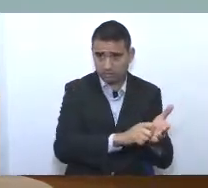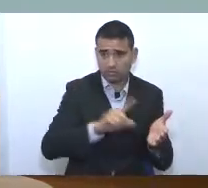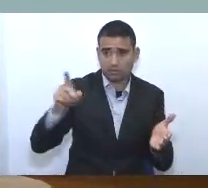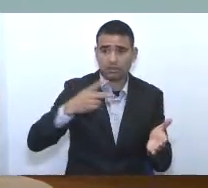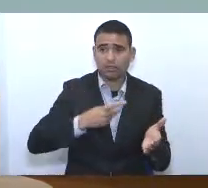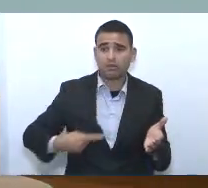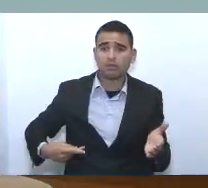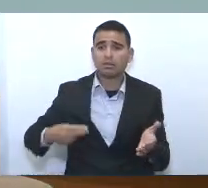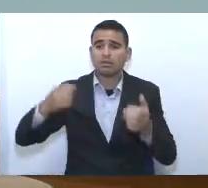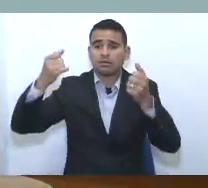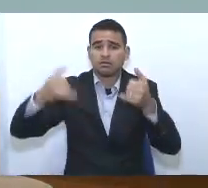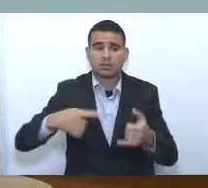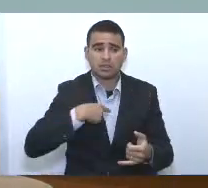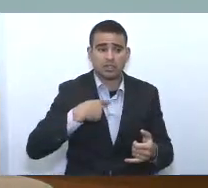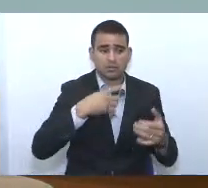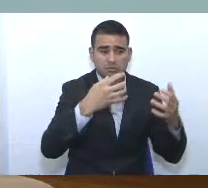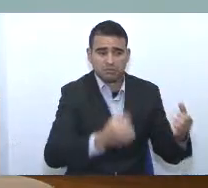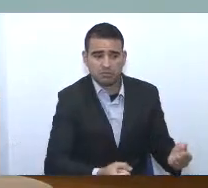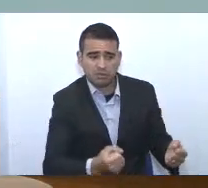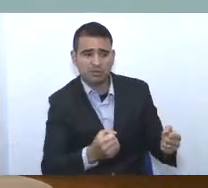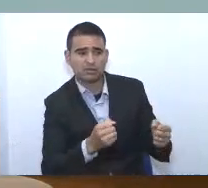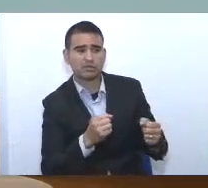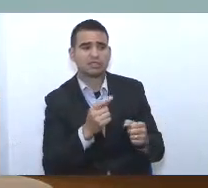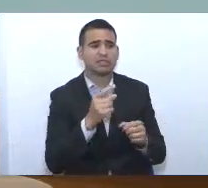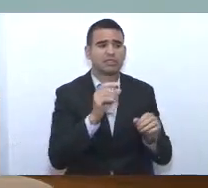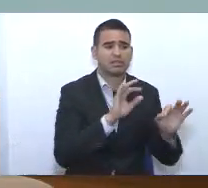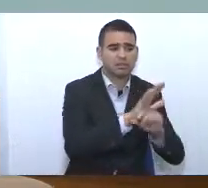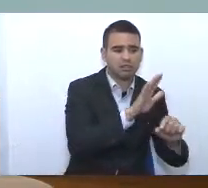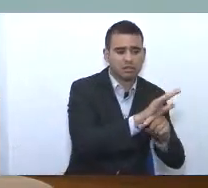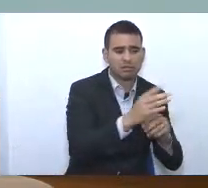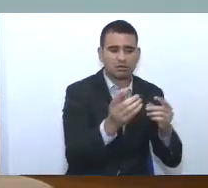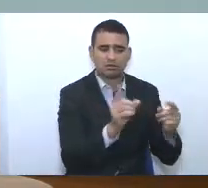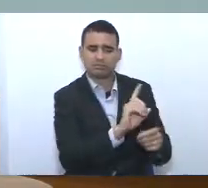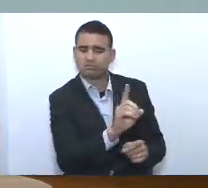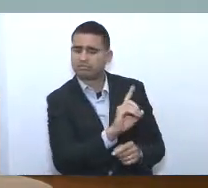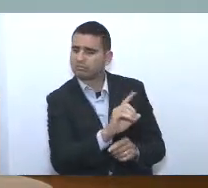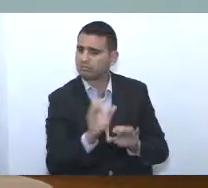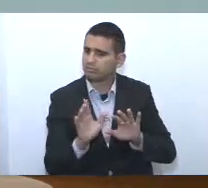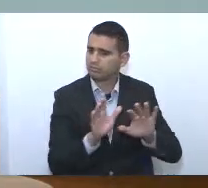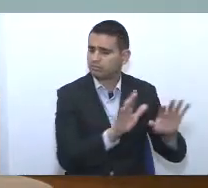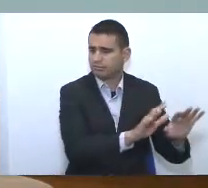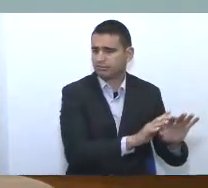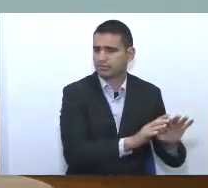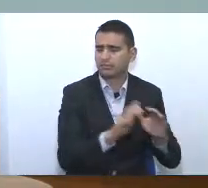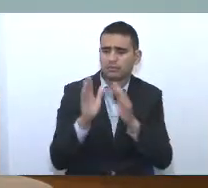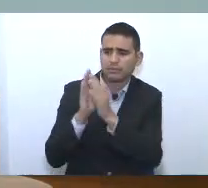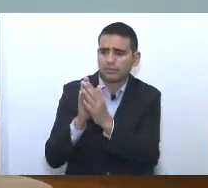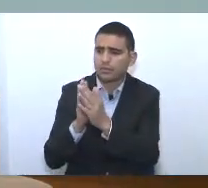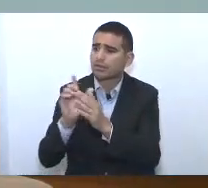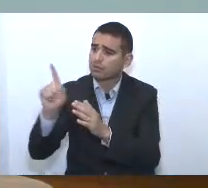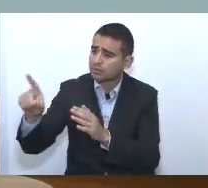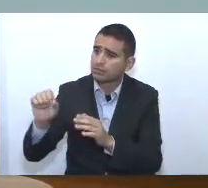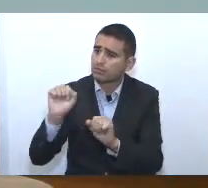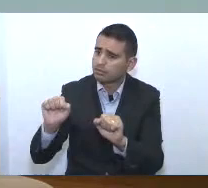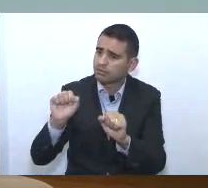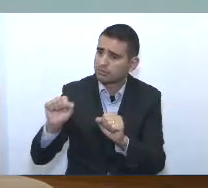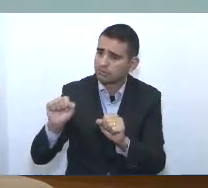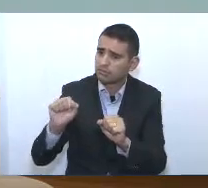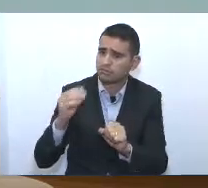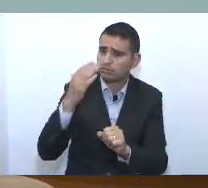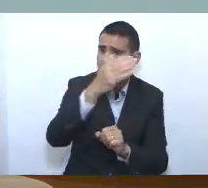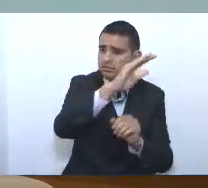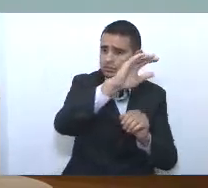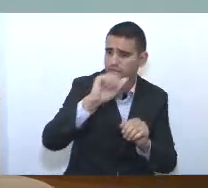interesse naquela área. Então, eu gostaria, se possível fosse, indicar se alguém da secretaria para estar dialogando comigo,